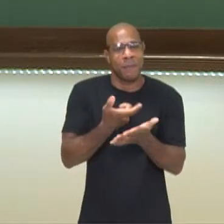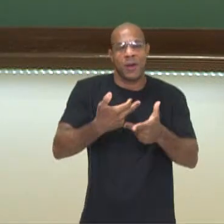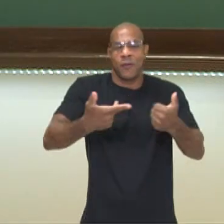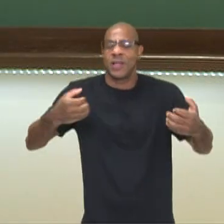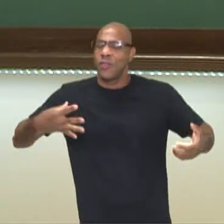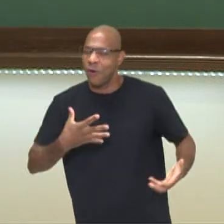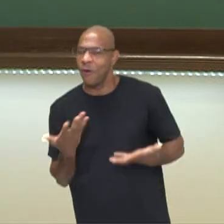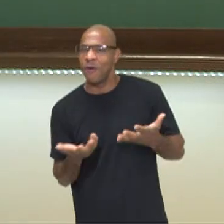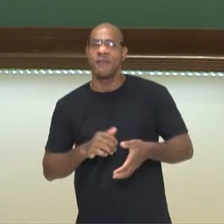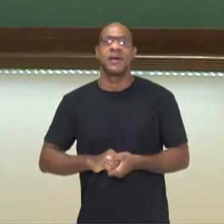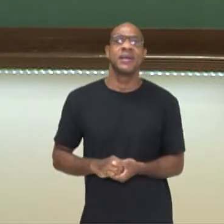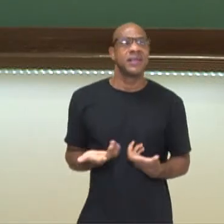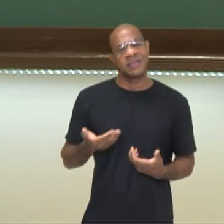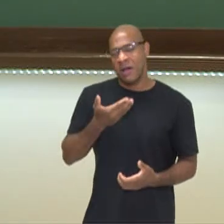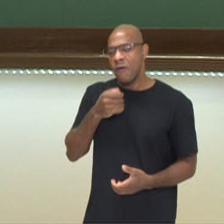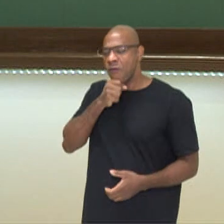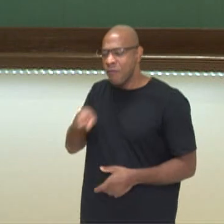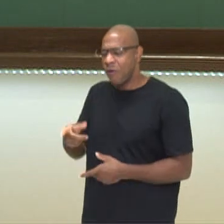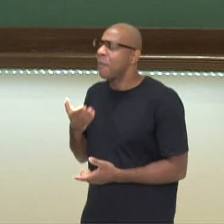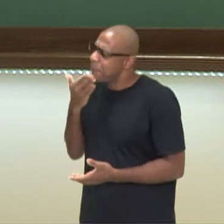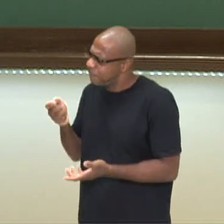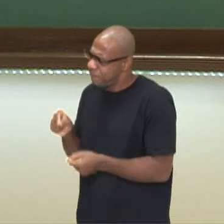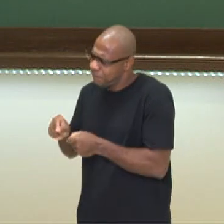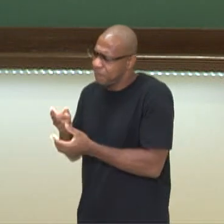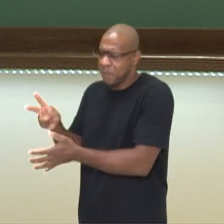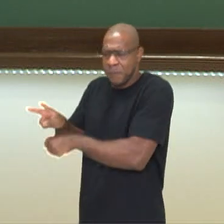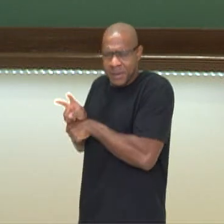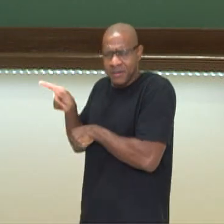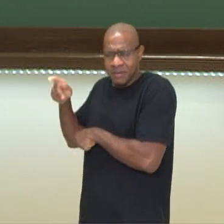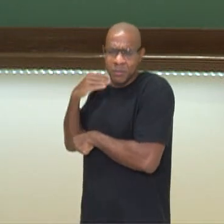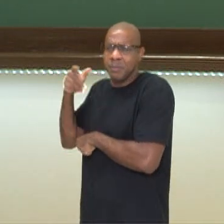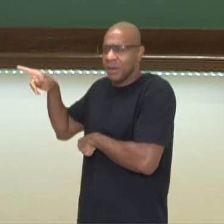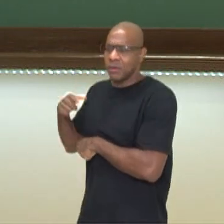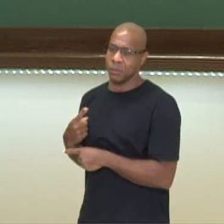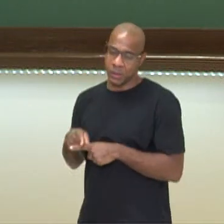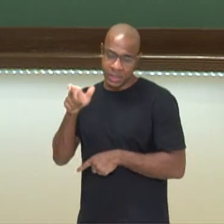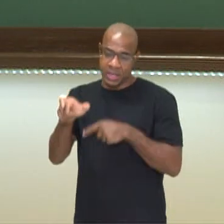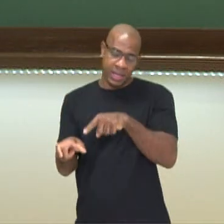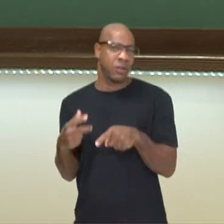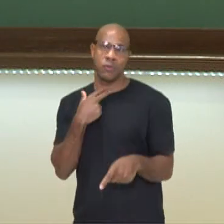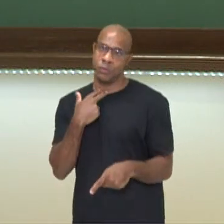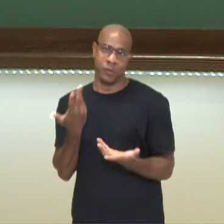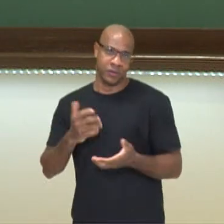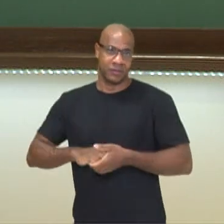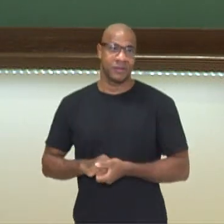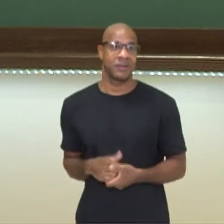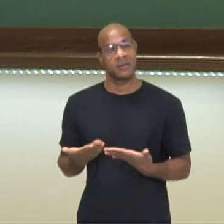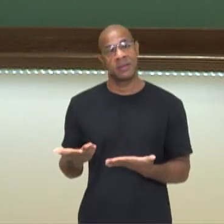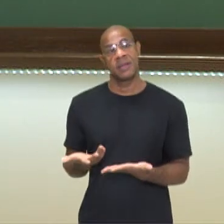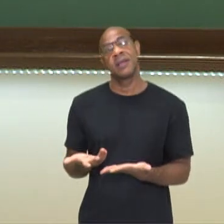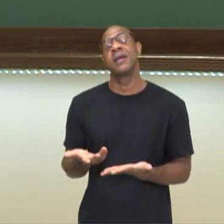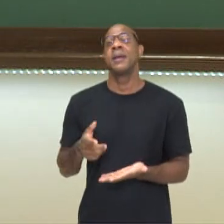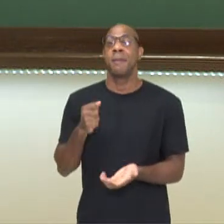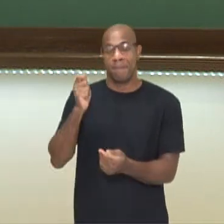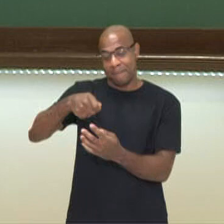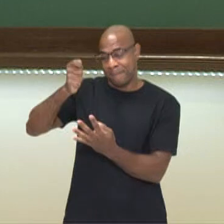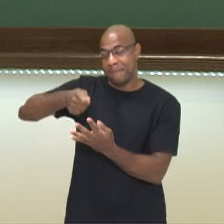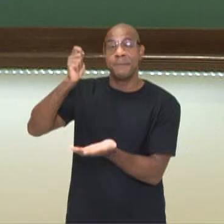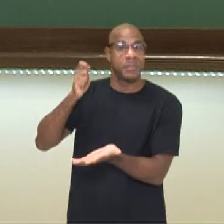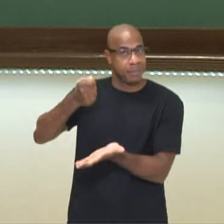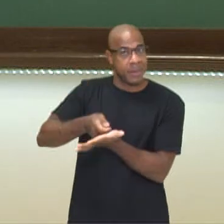que poderia pedir para a avó fazer um empréstimo, já que ela não pode, né? E ela ia pagar em 5